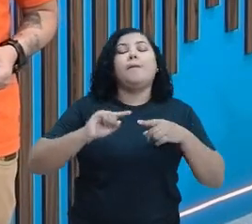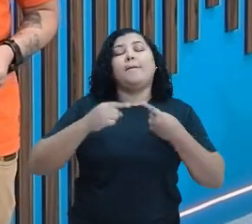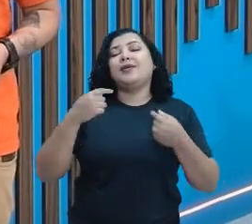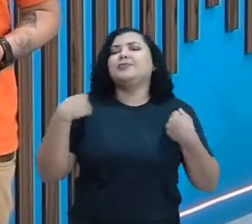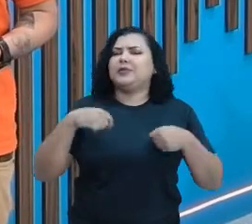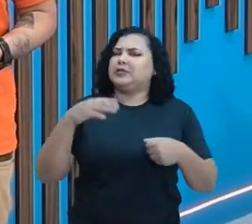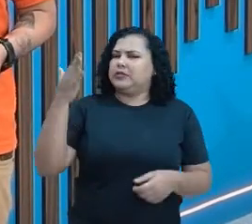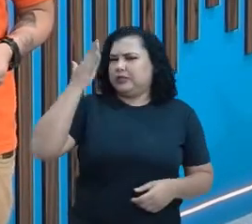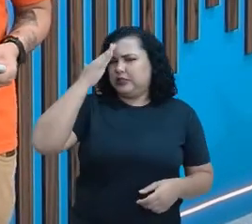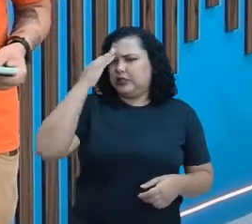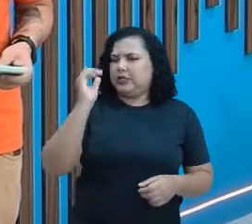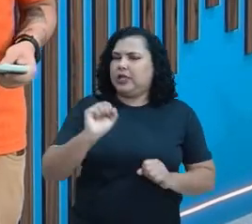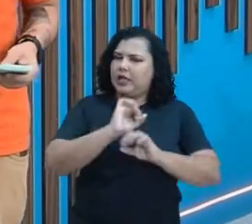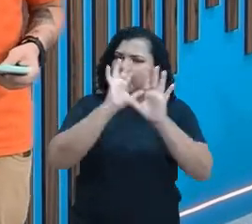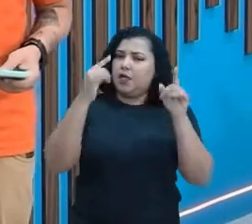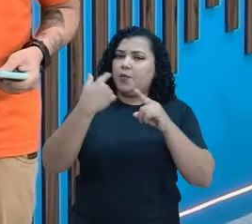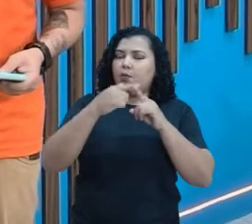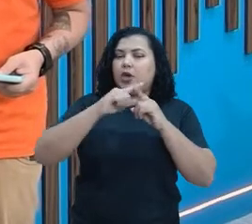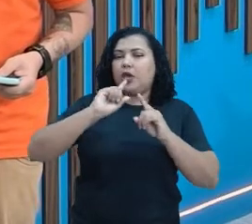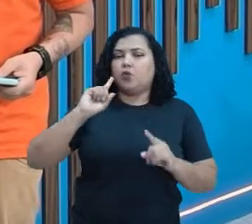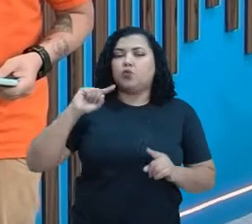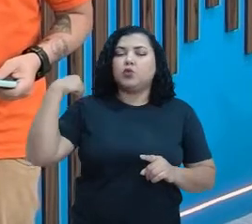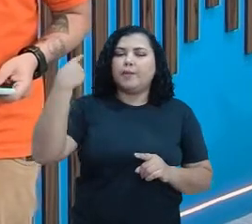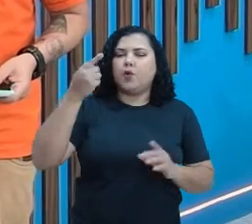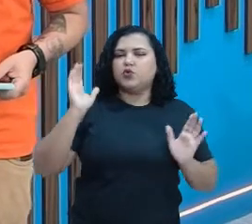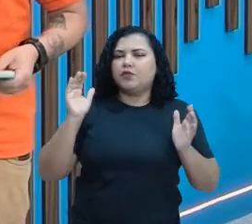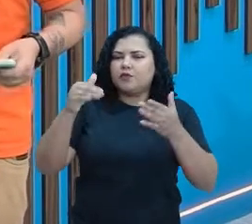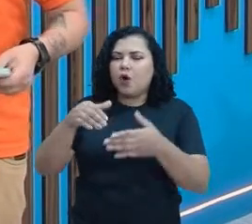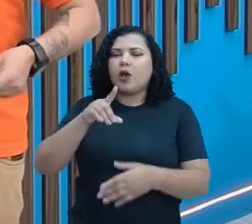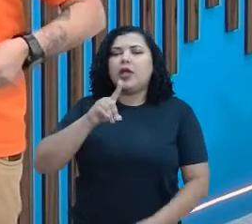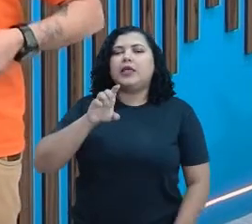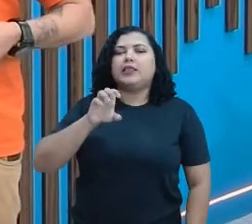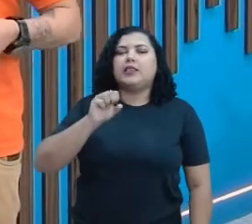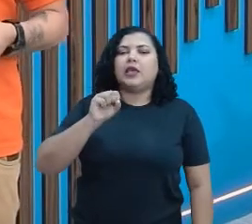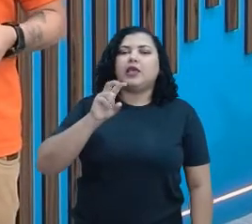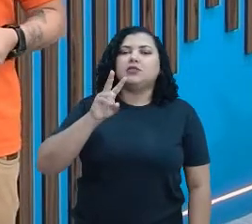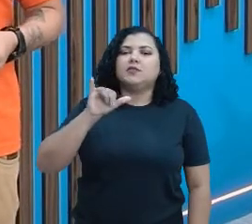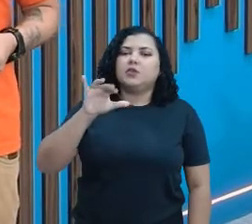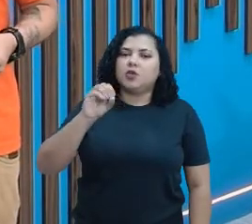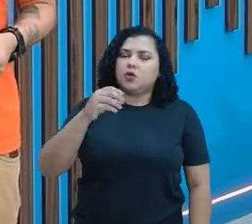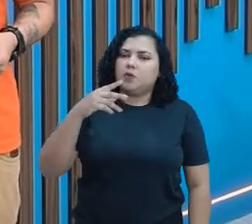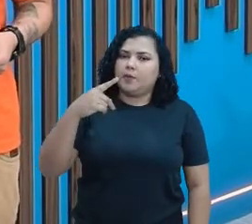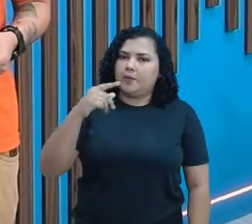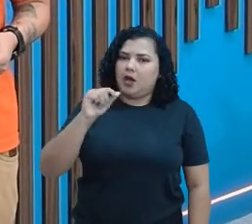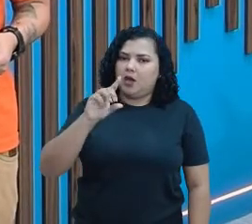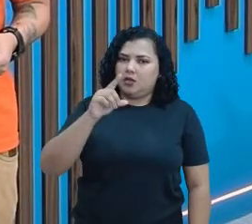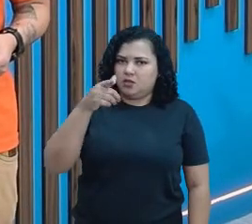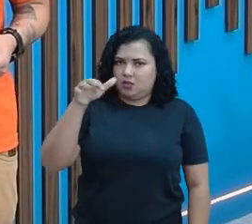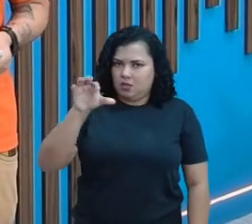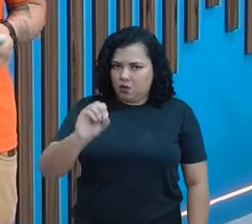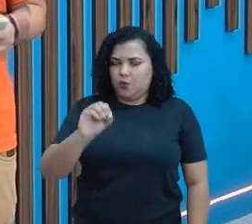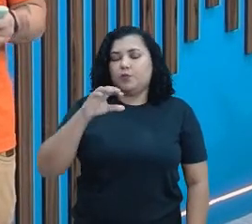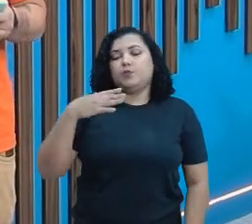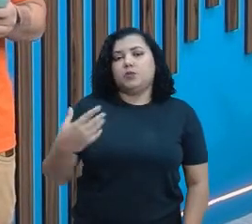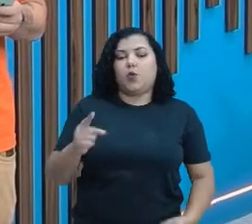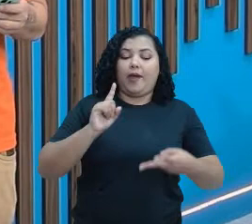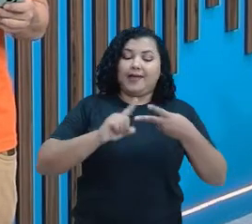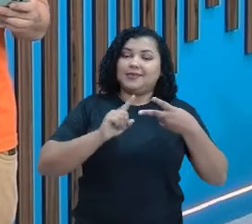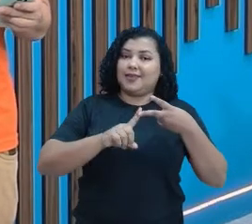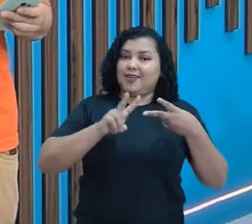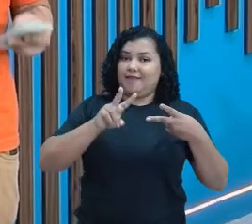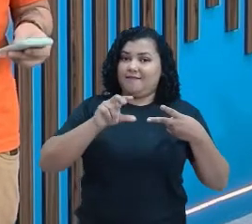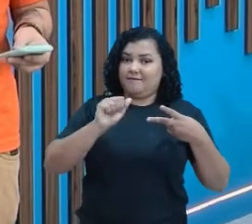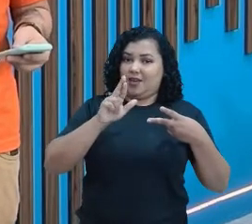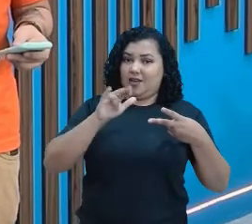variância para a gente chegar lá no desvio padrão, tá certo? Então, a variância é um cálculo que se estabelece em torno